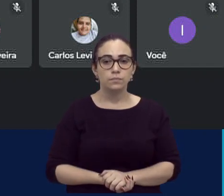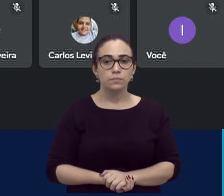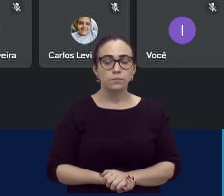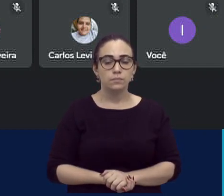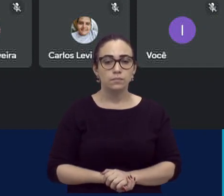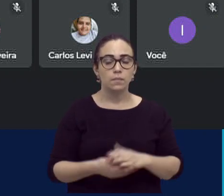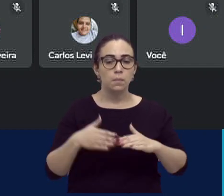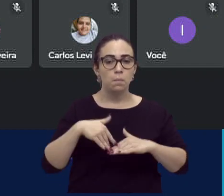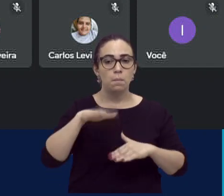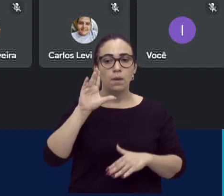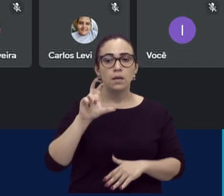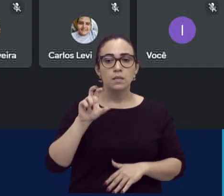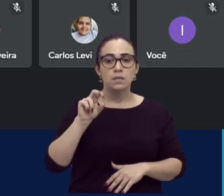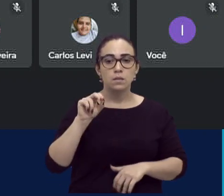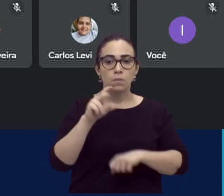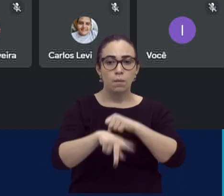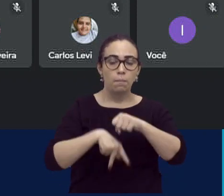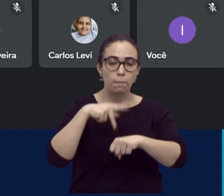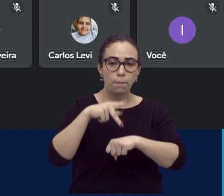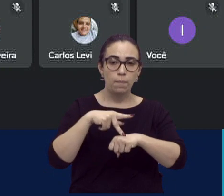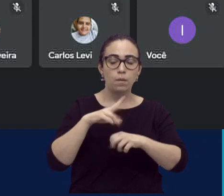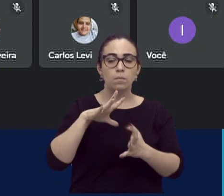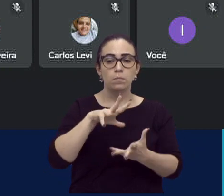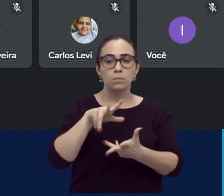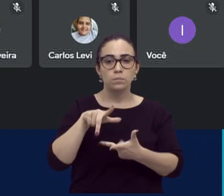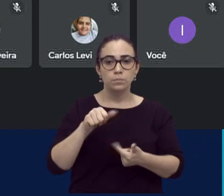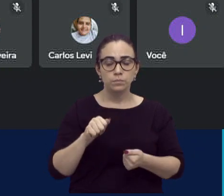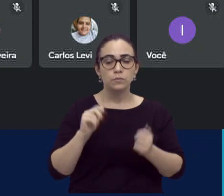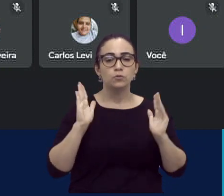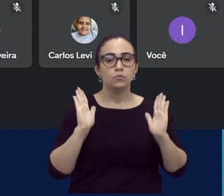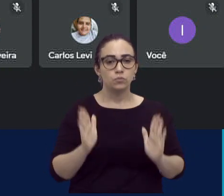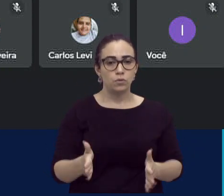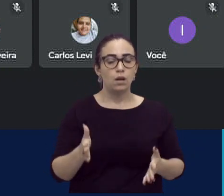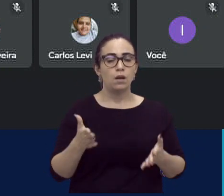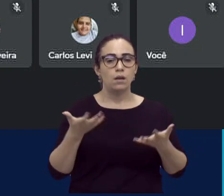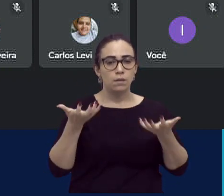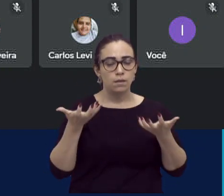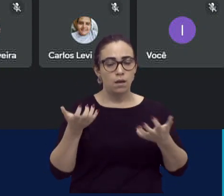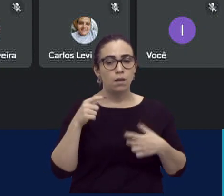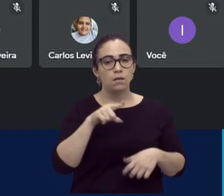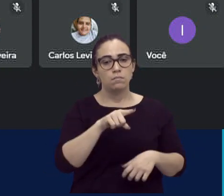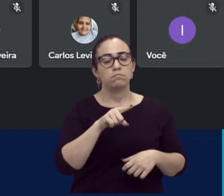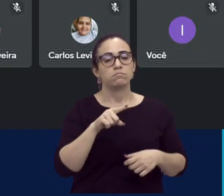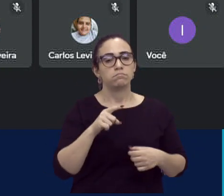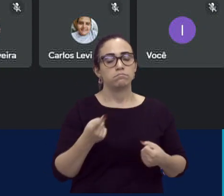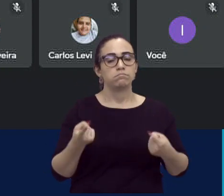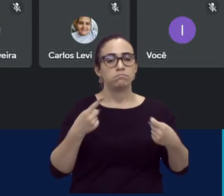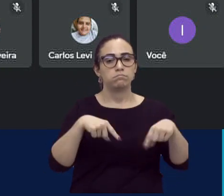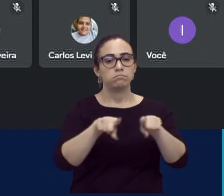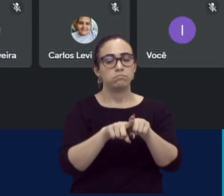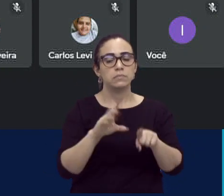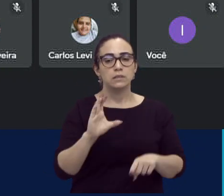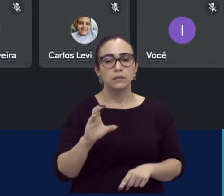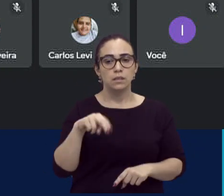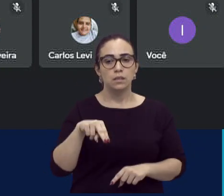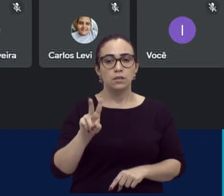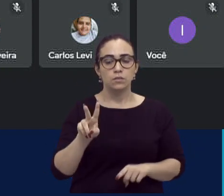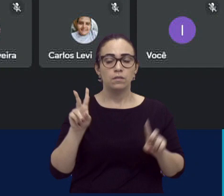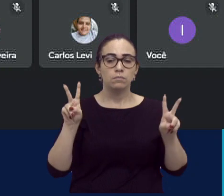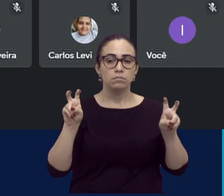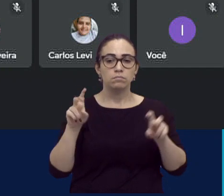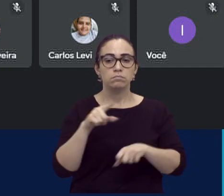mais de 50 países no mundo já adotam a CNV como instrumento